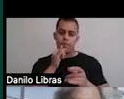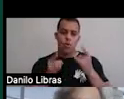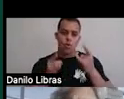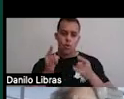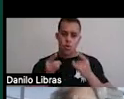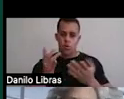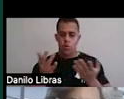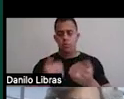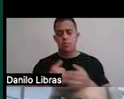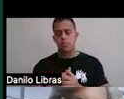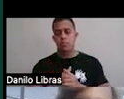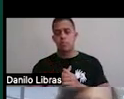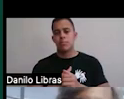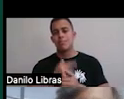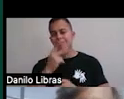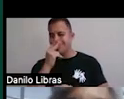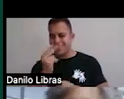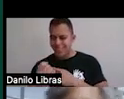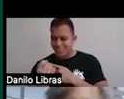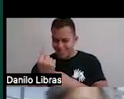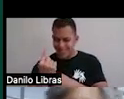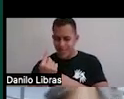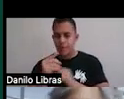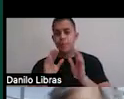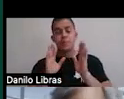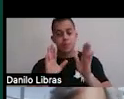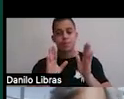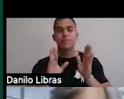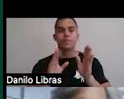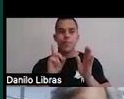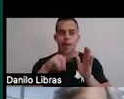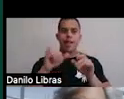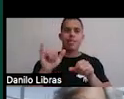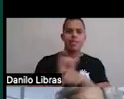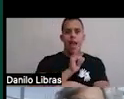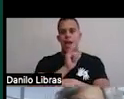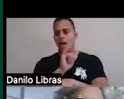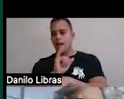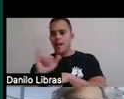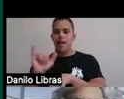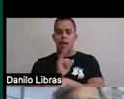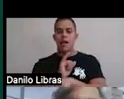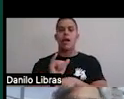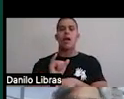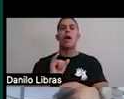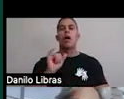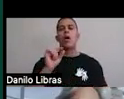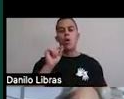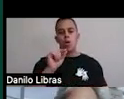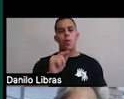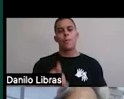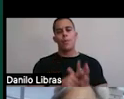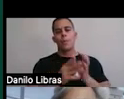Então, soa um pouco estranho, mas essas técnicas são todas técnicas baseadas em biologia